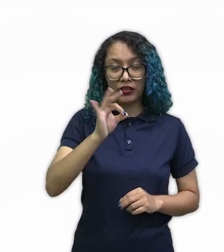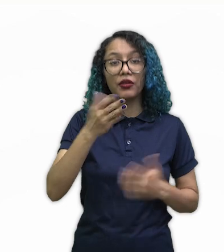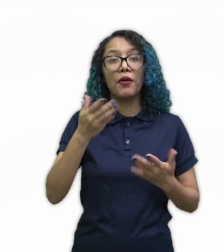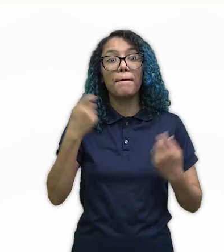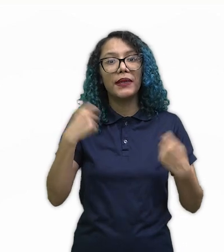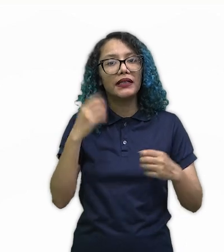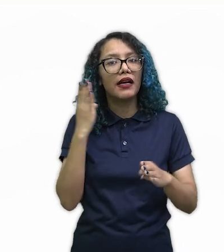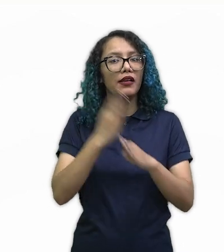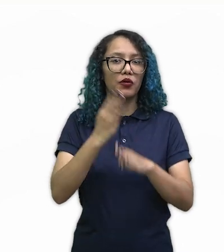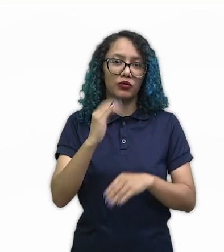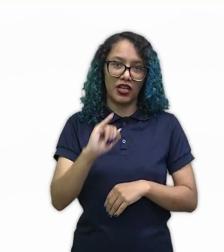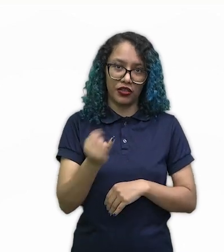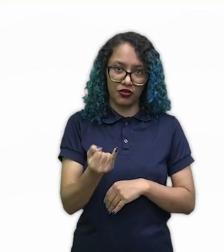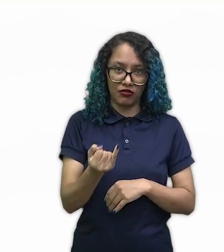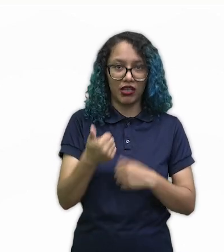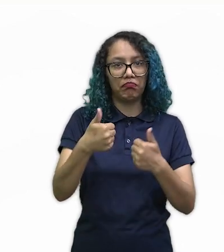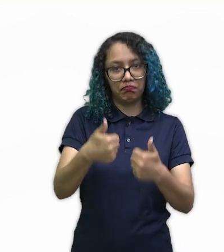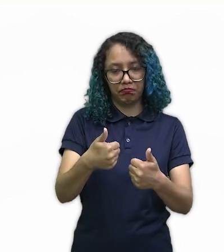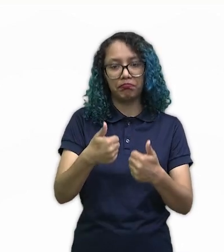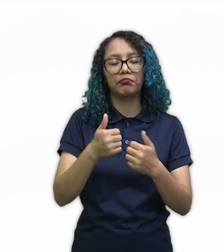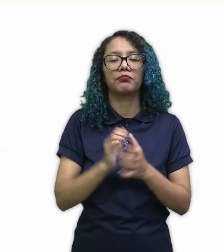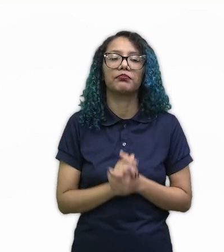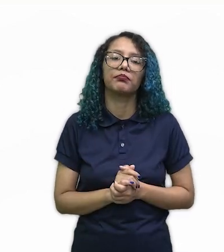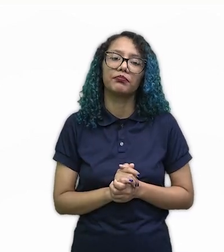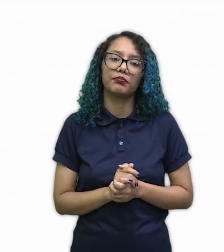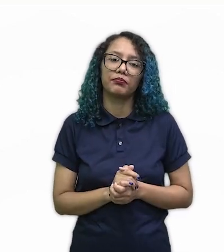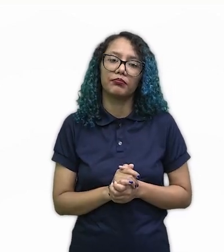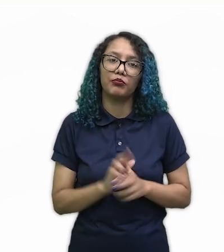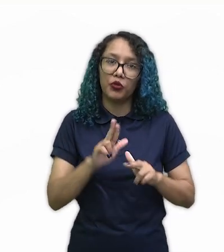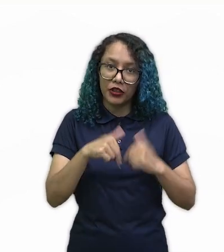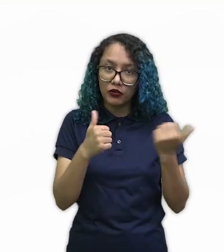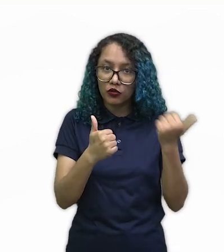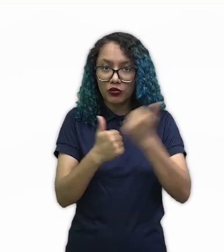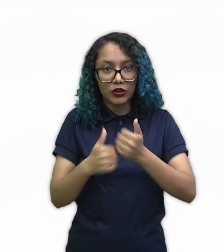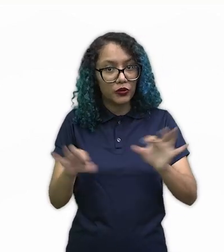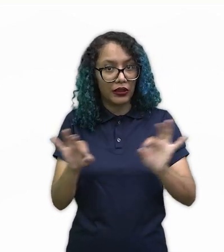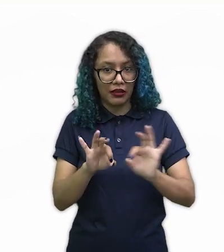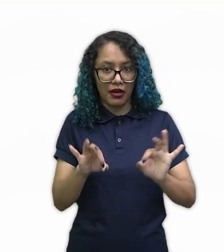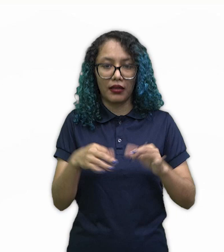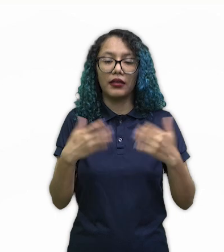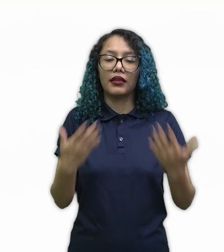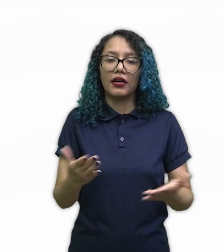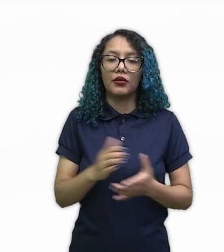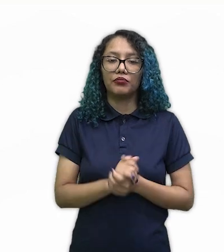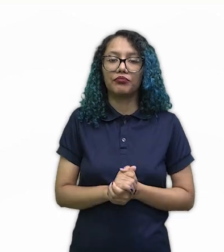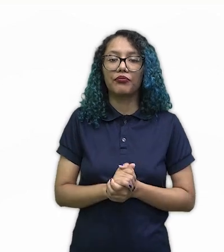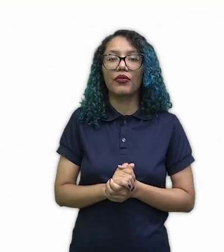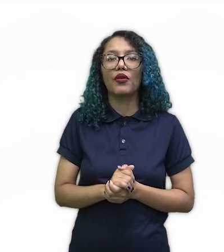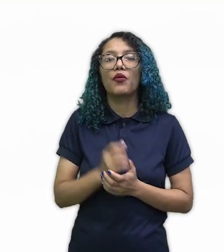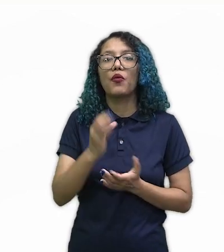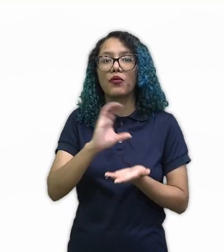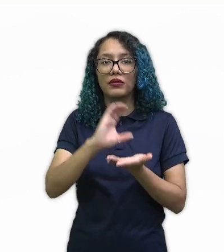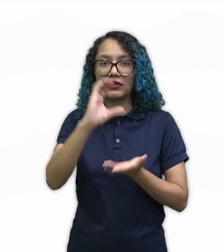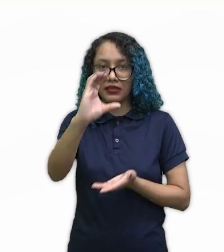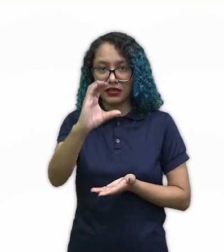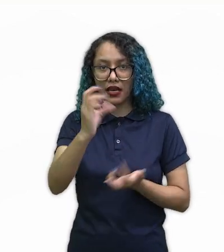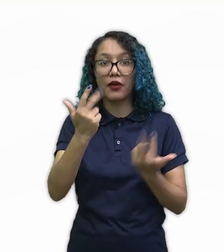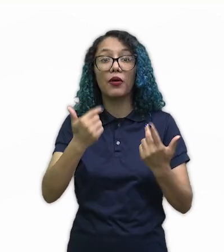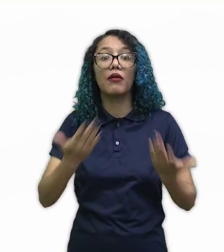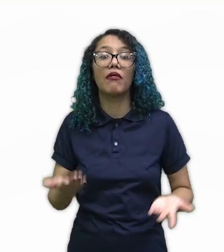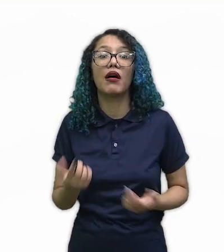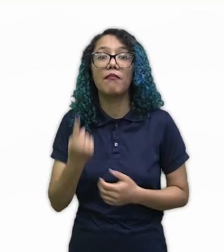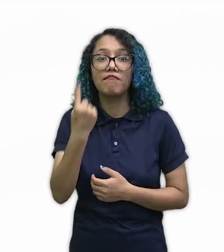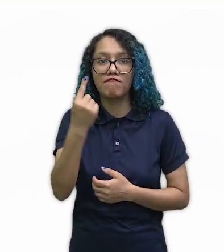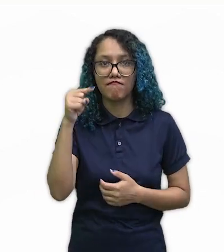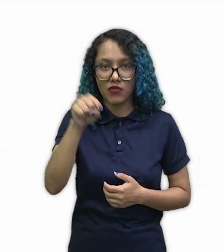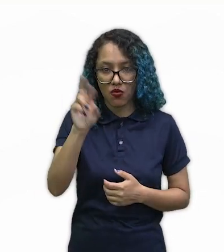eu quero encontrar, tá bom? Então, vejamos. O capital inicial foi de R$1.000, então o